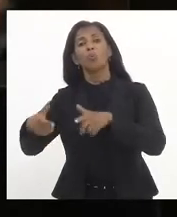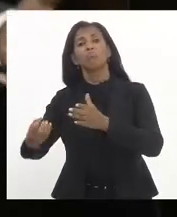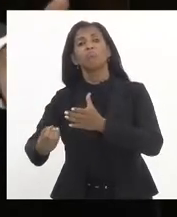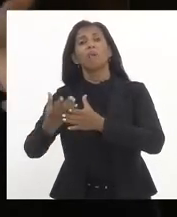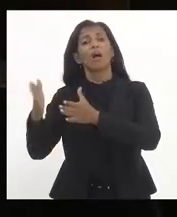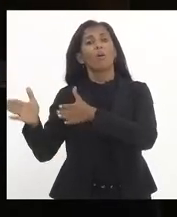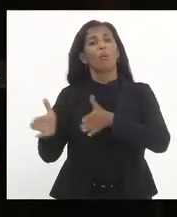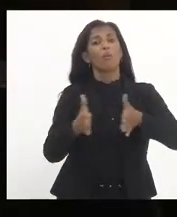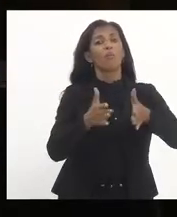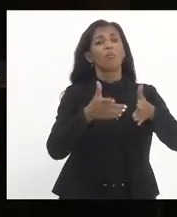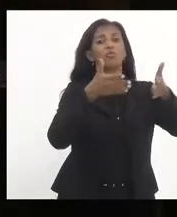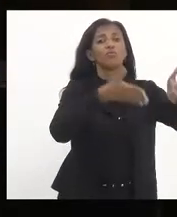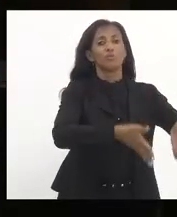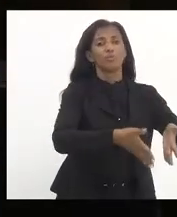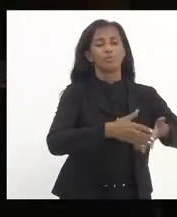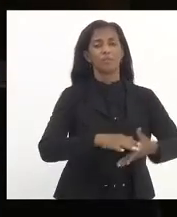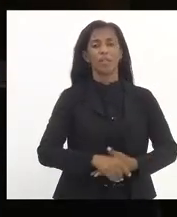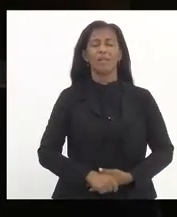nos levar.